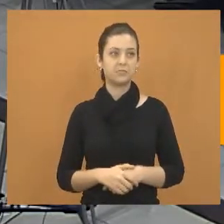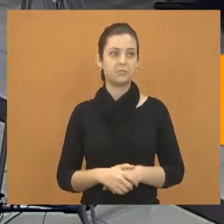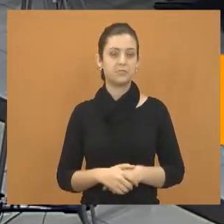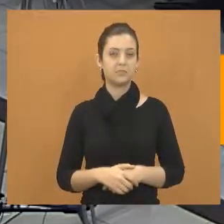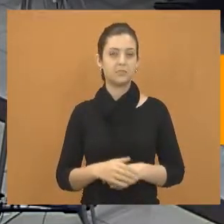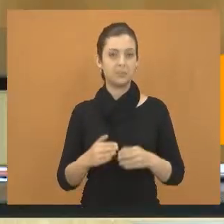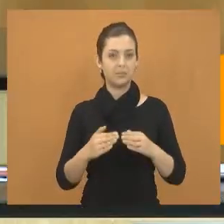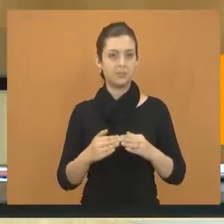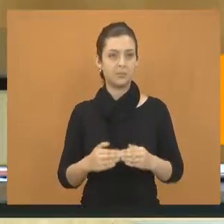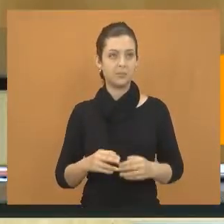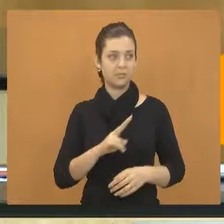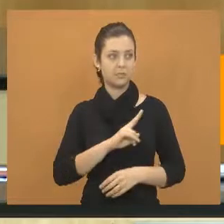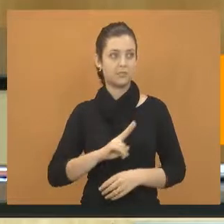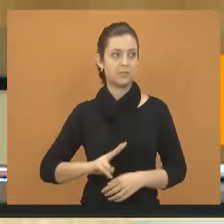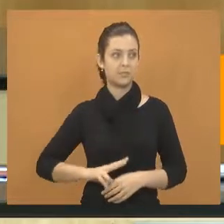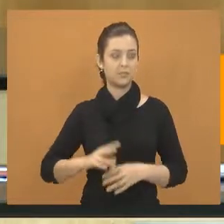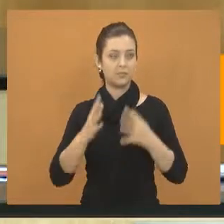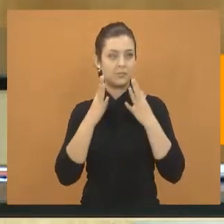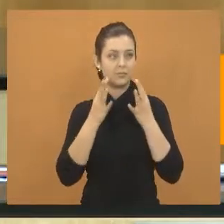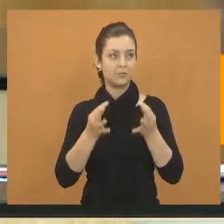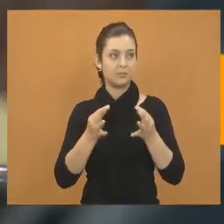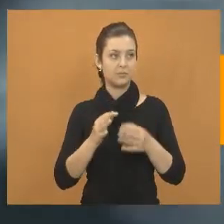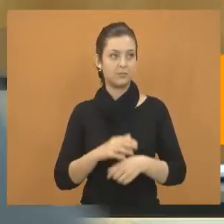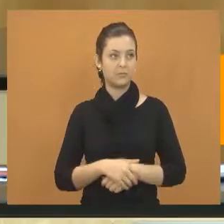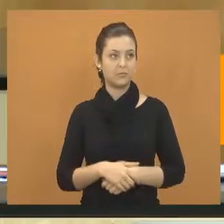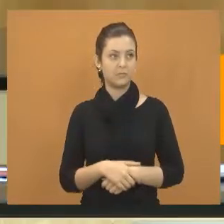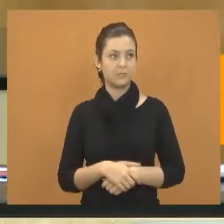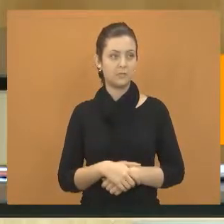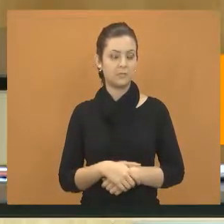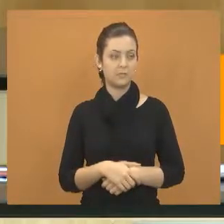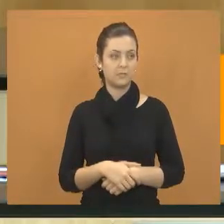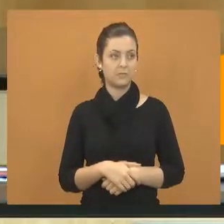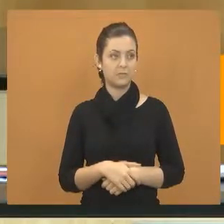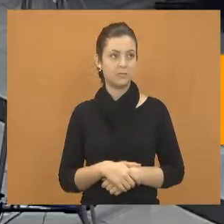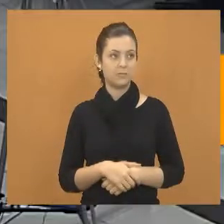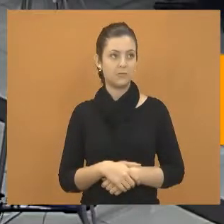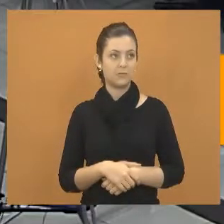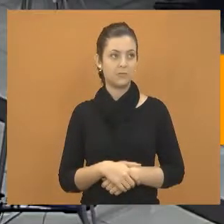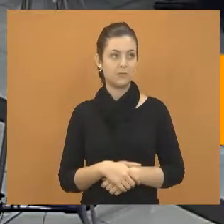por gentileza, vereadores, vamos ficar atenciosos, né?